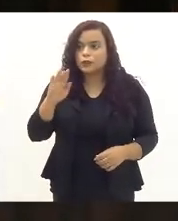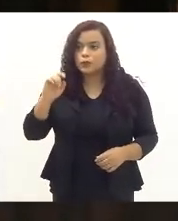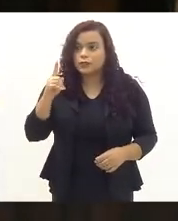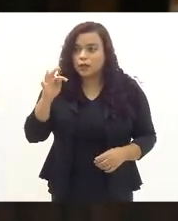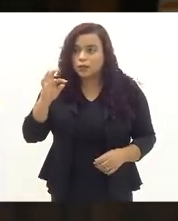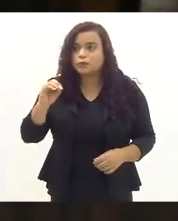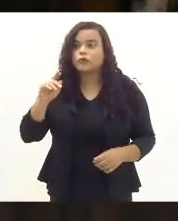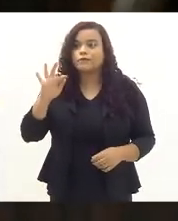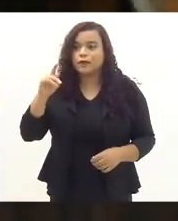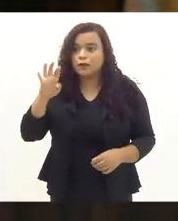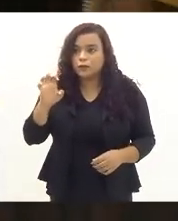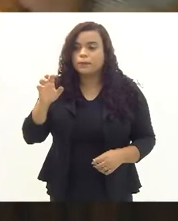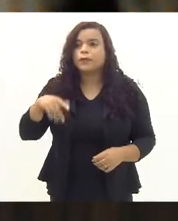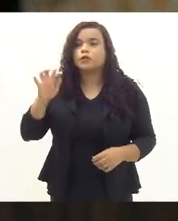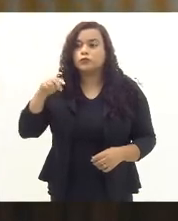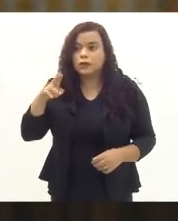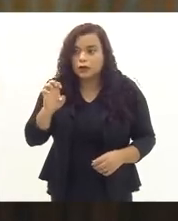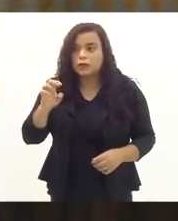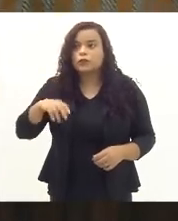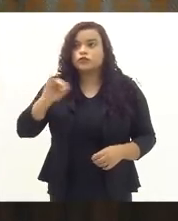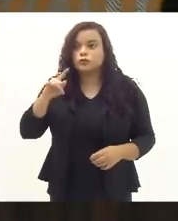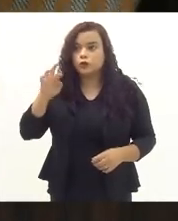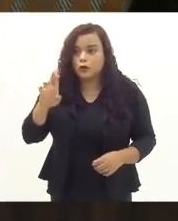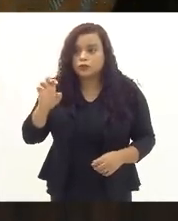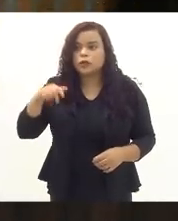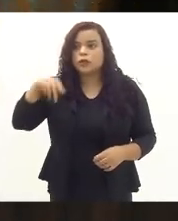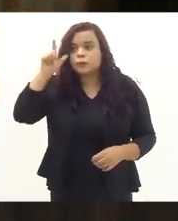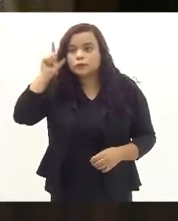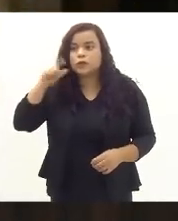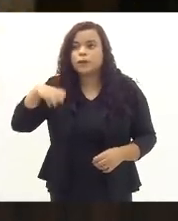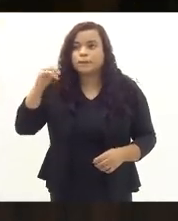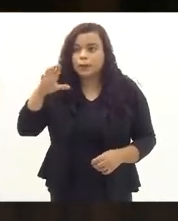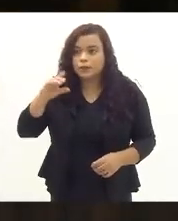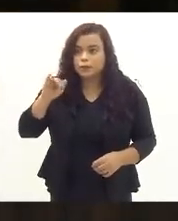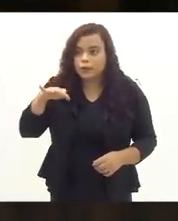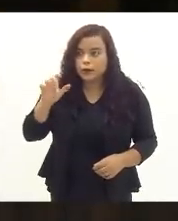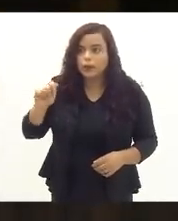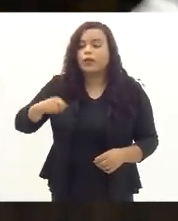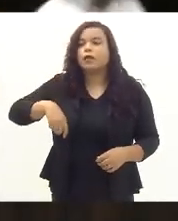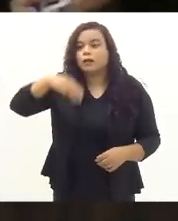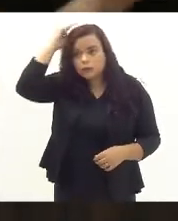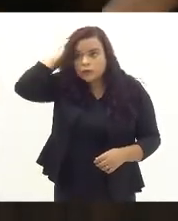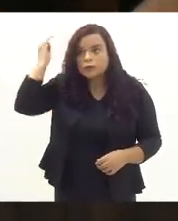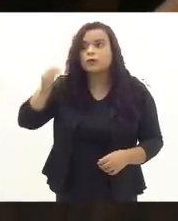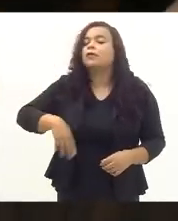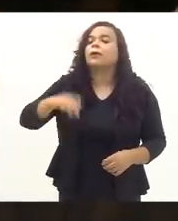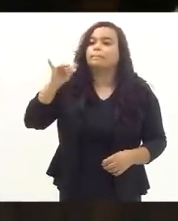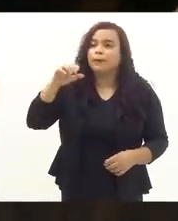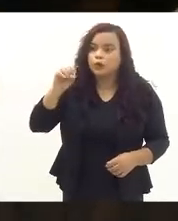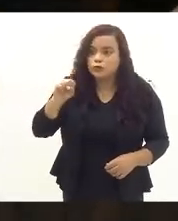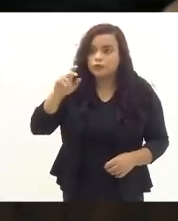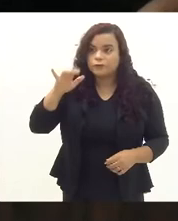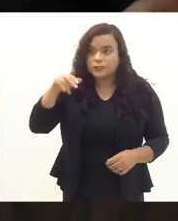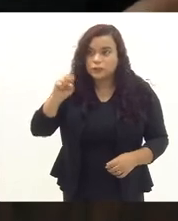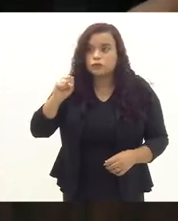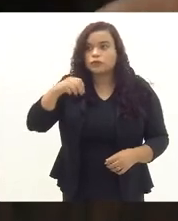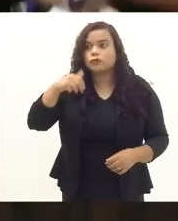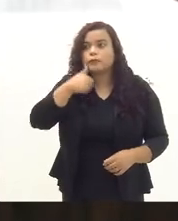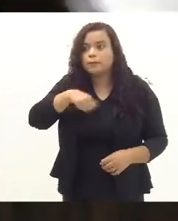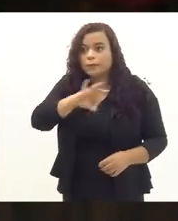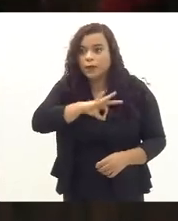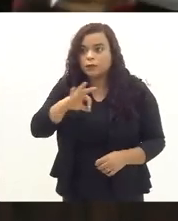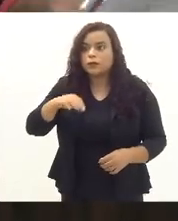Franciane Motta jeovany rating Jorge Felipe Neto Lucinha Márcio canela mas Pacheco Marcos Vinicius Marco Martha